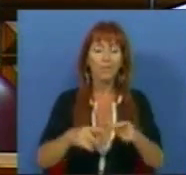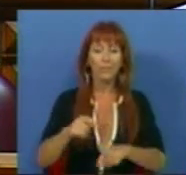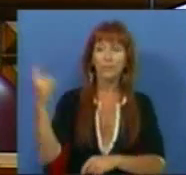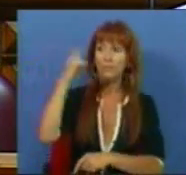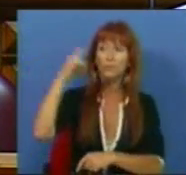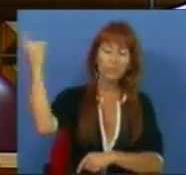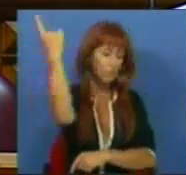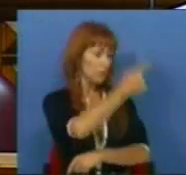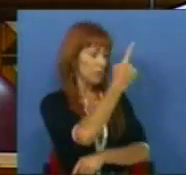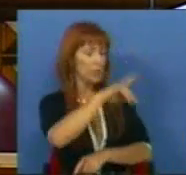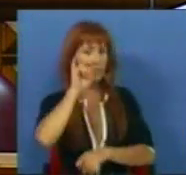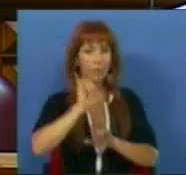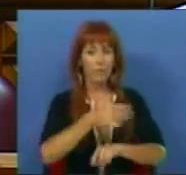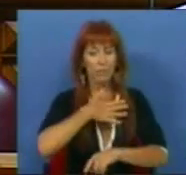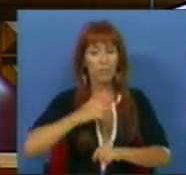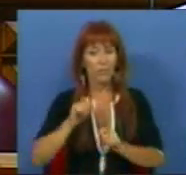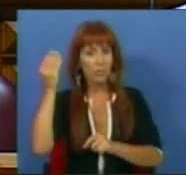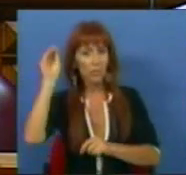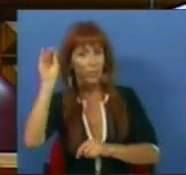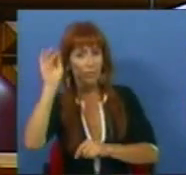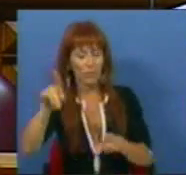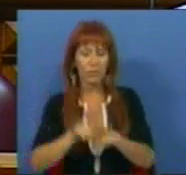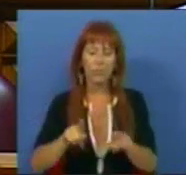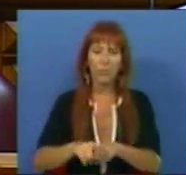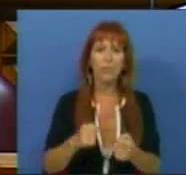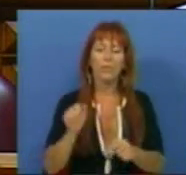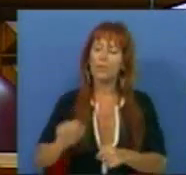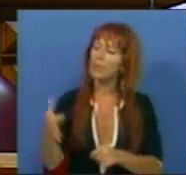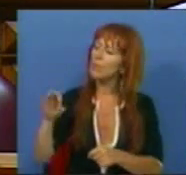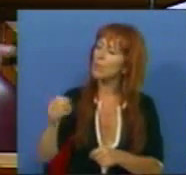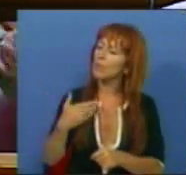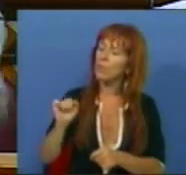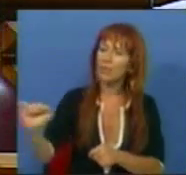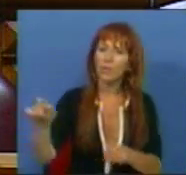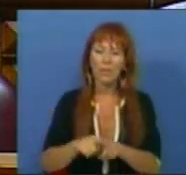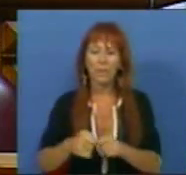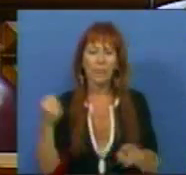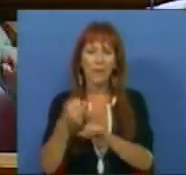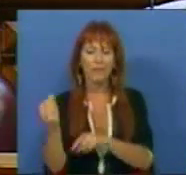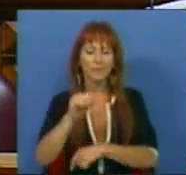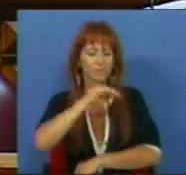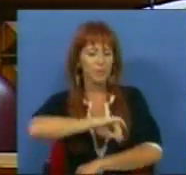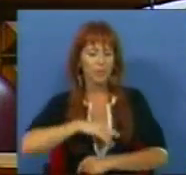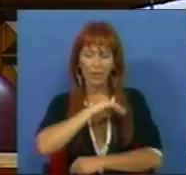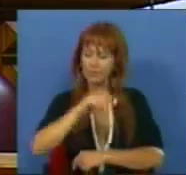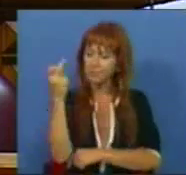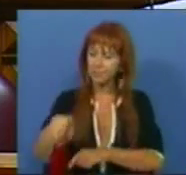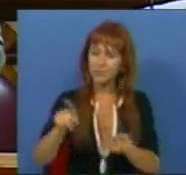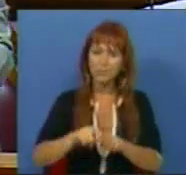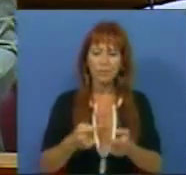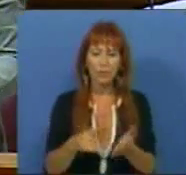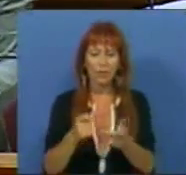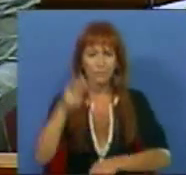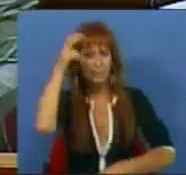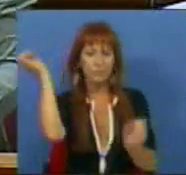Alemanha para preservar a saúde dos bancos, as do PSD no ataque aos salários, às pensões, na